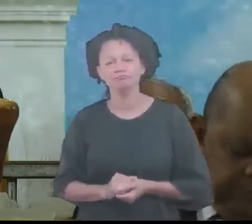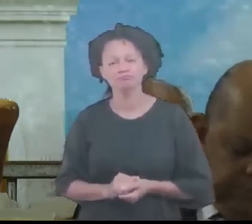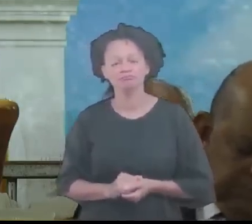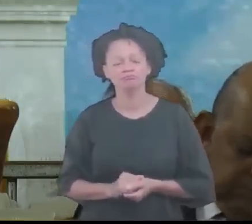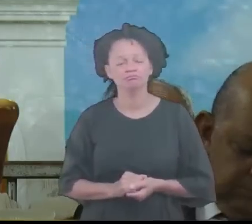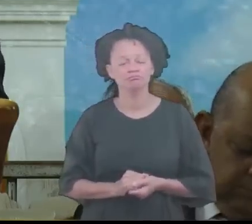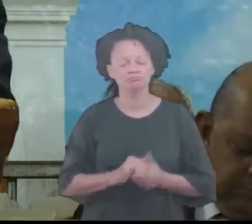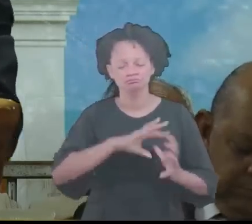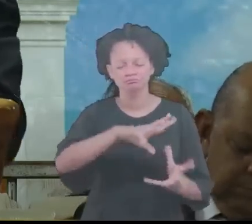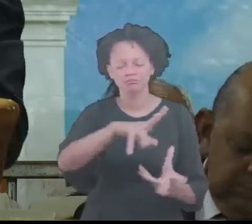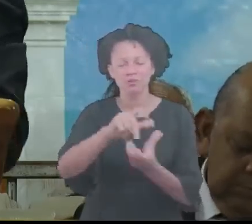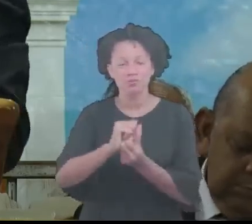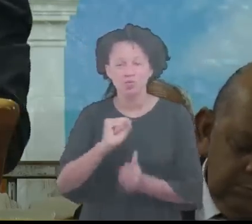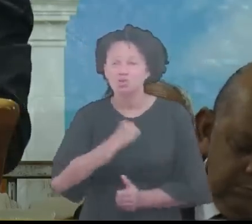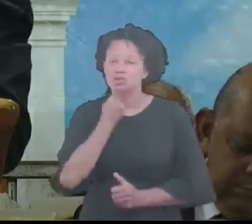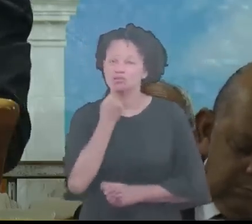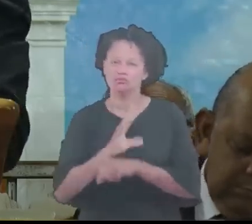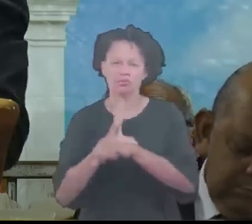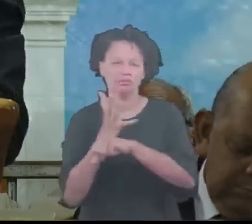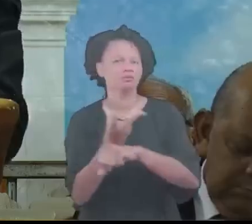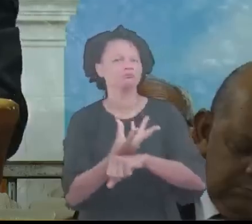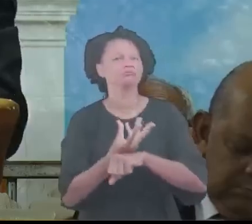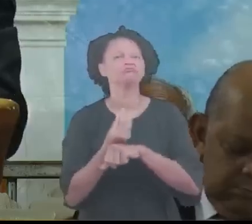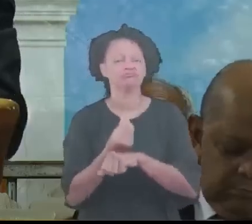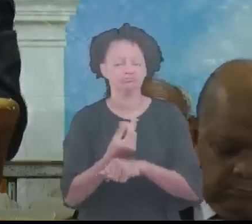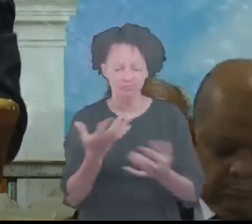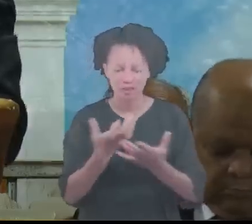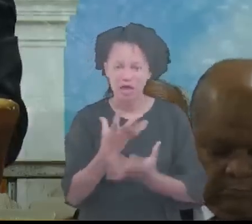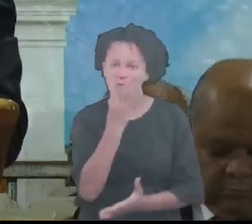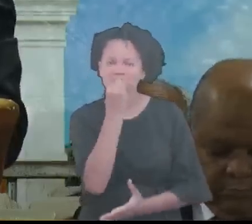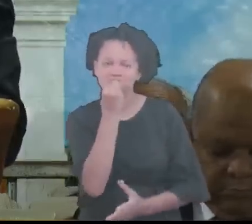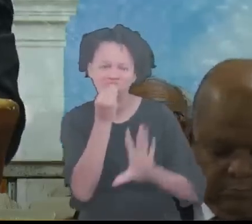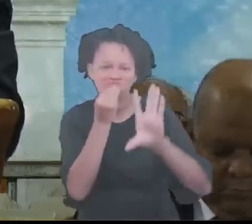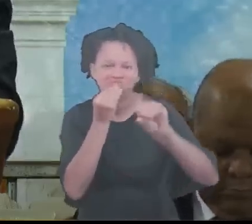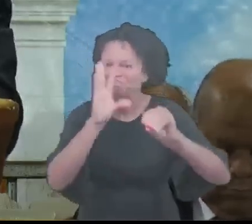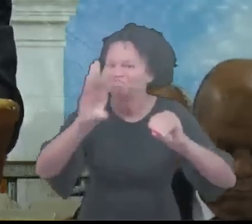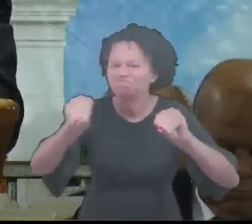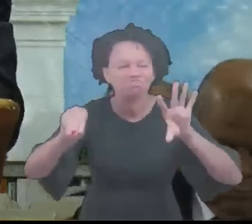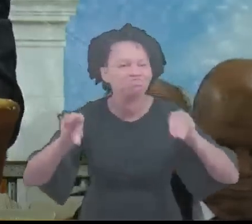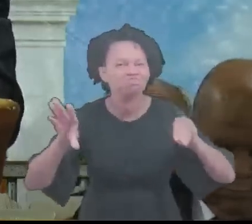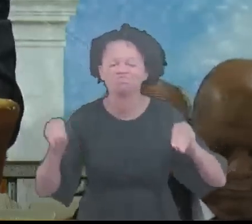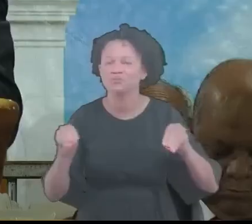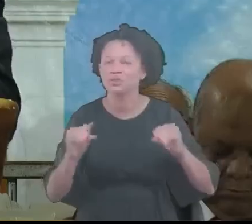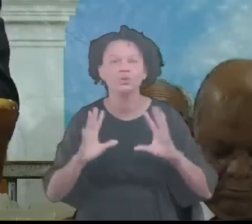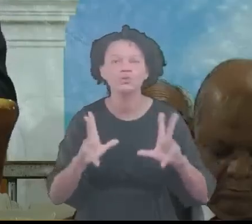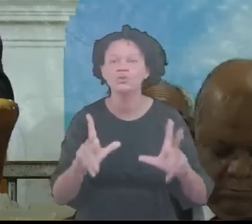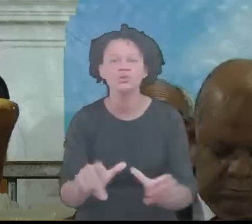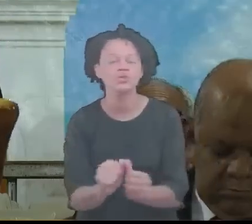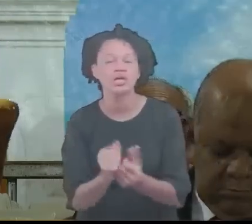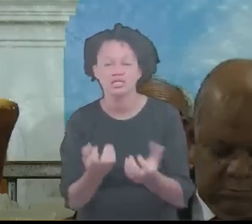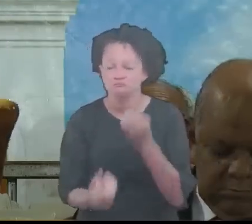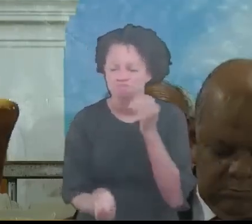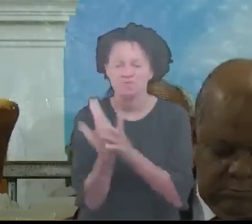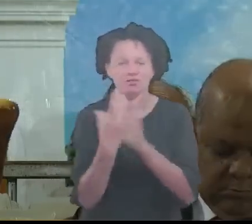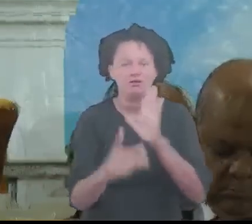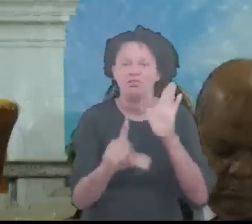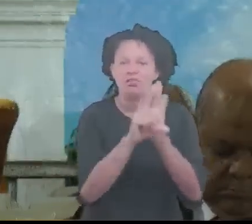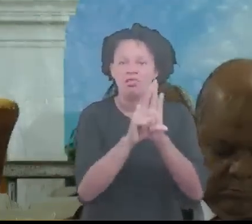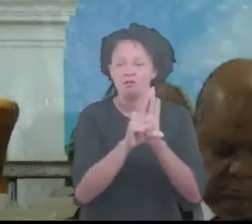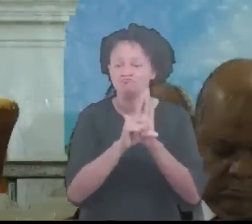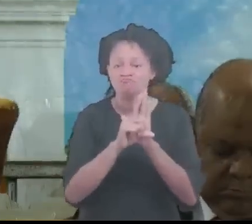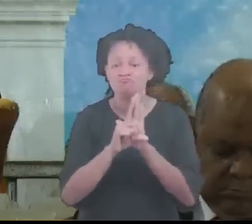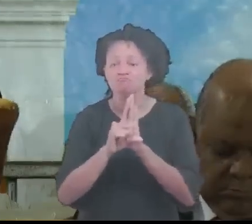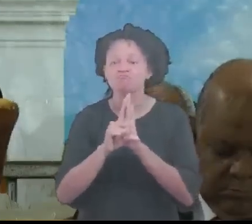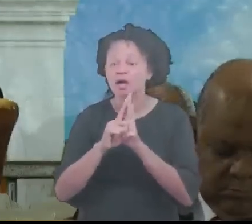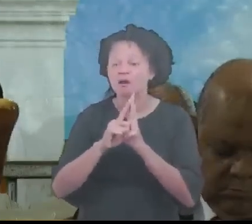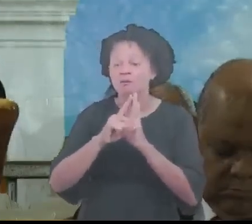O mundo está nos odiando. Querem calar nossa boca. Estão criando leis para a